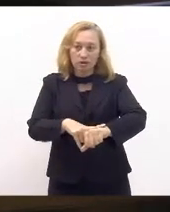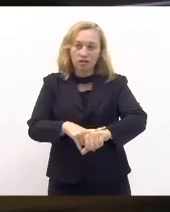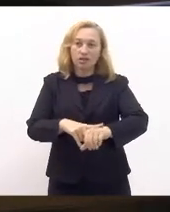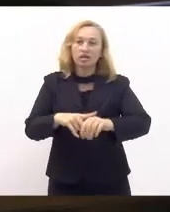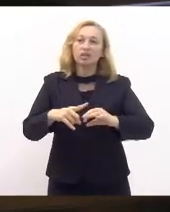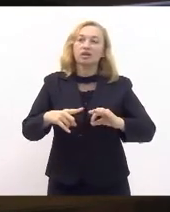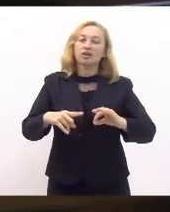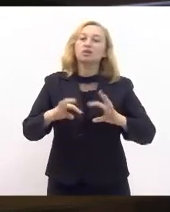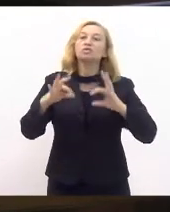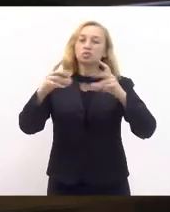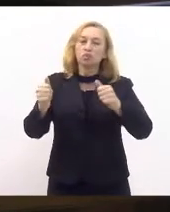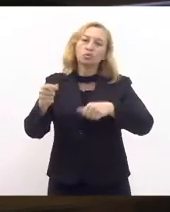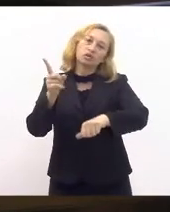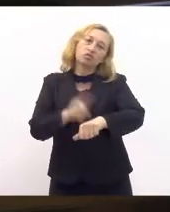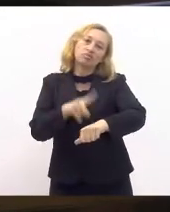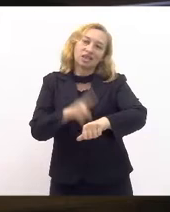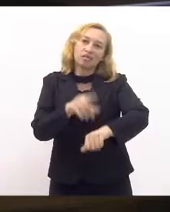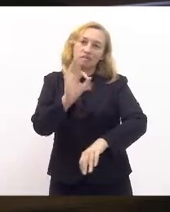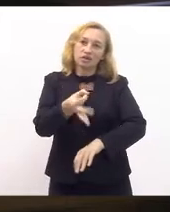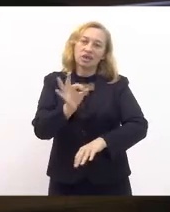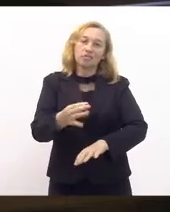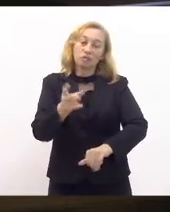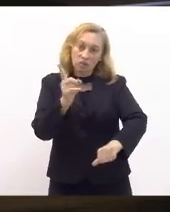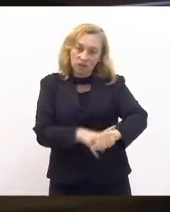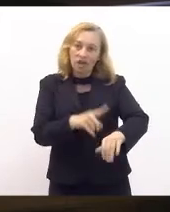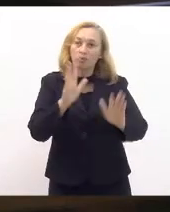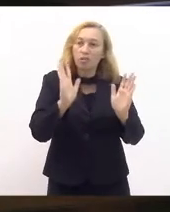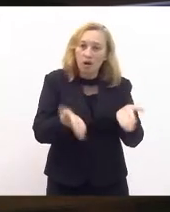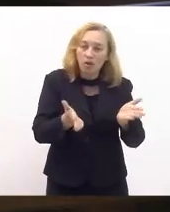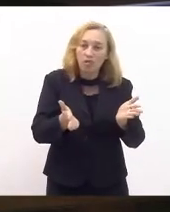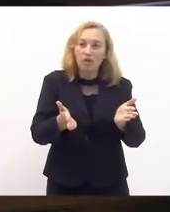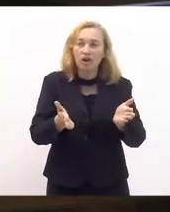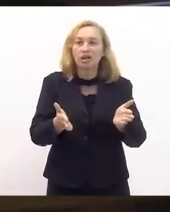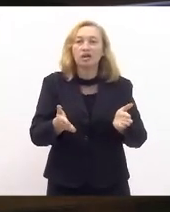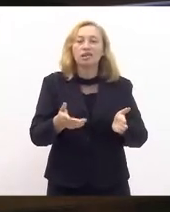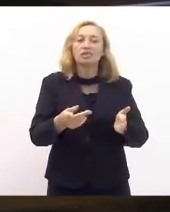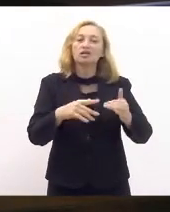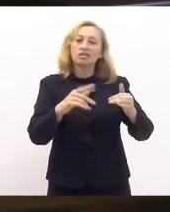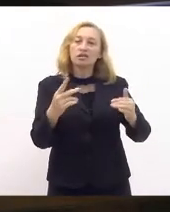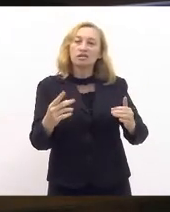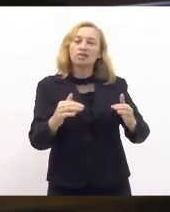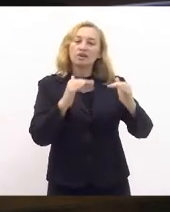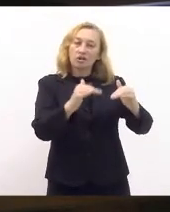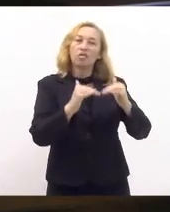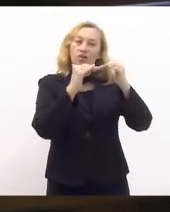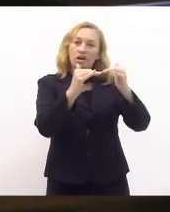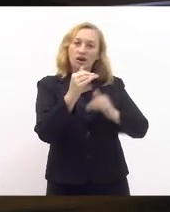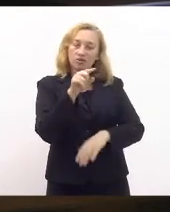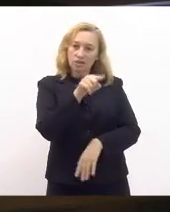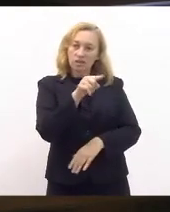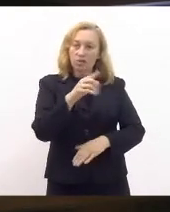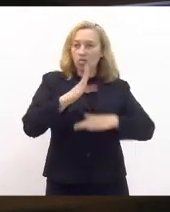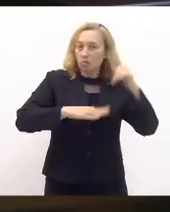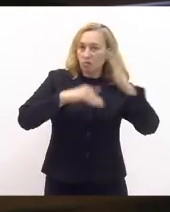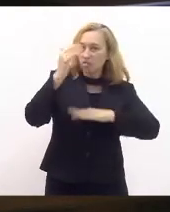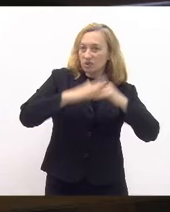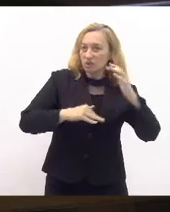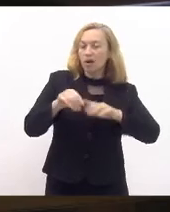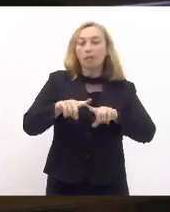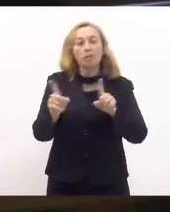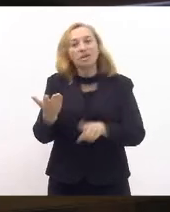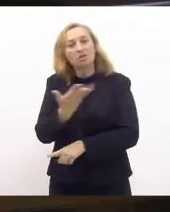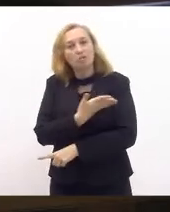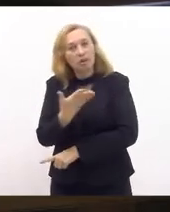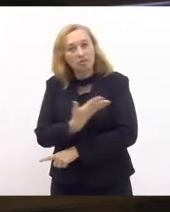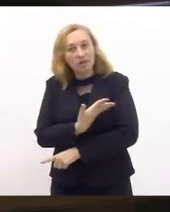Tudo tem um tempo determinado, e este tempo chegou a hora de honrar a você, não só como profissional, como